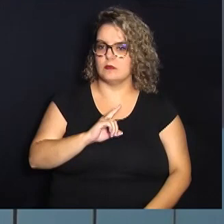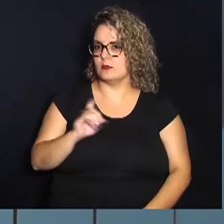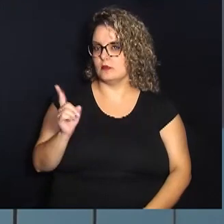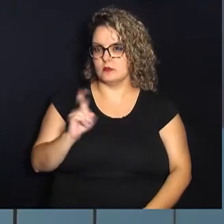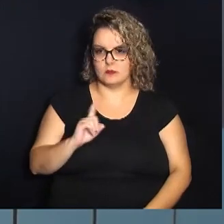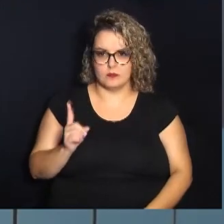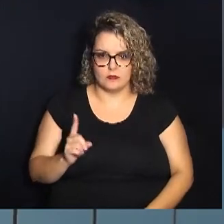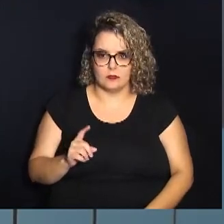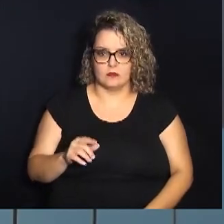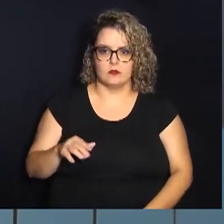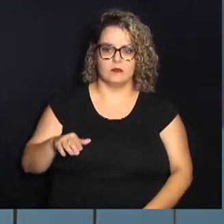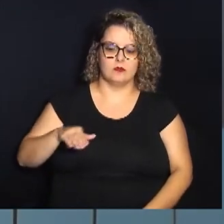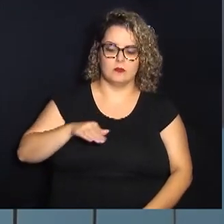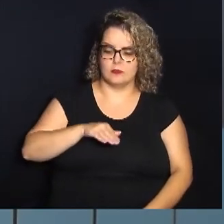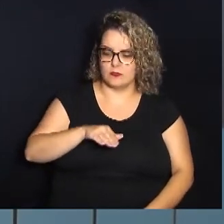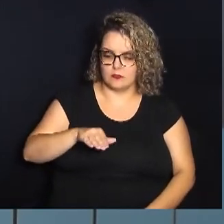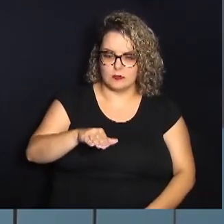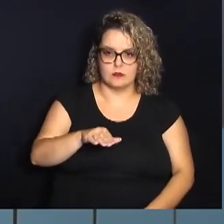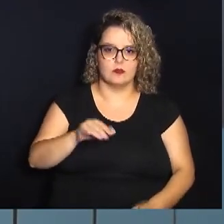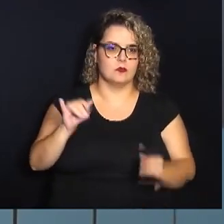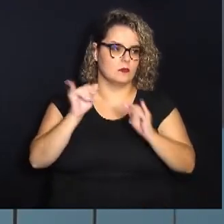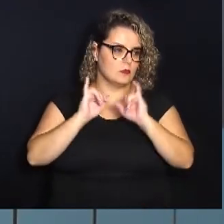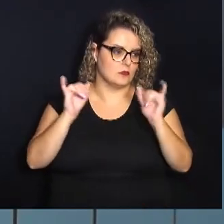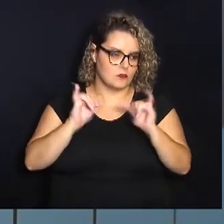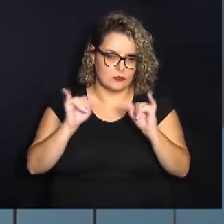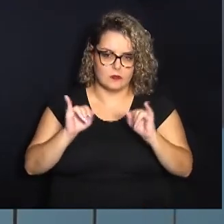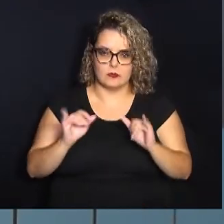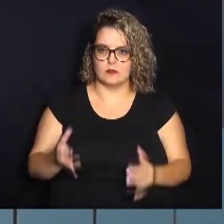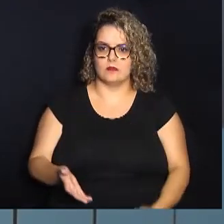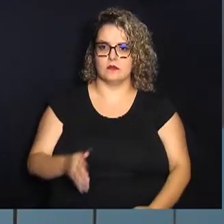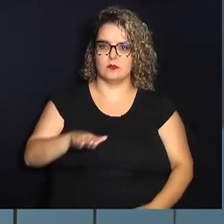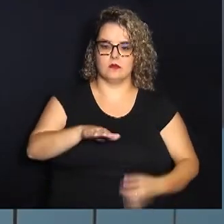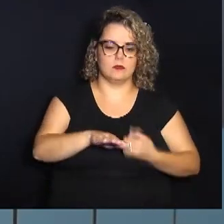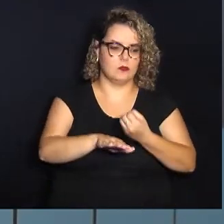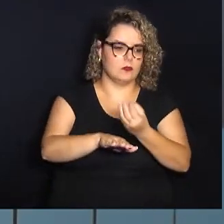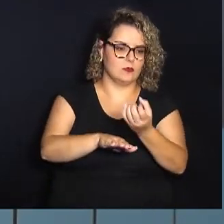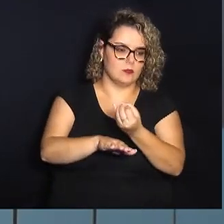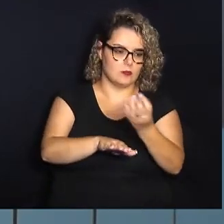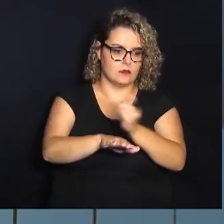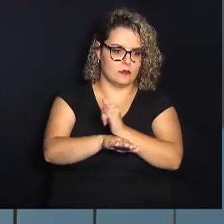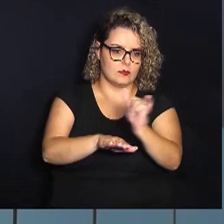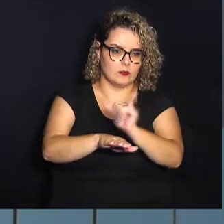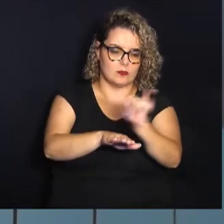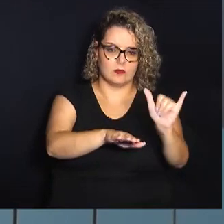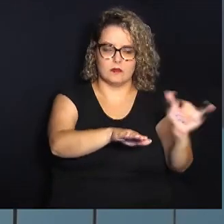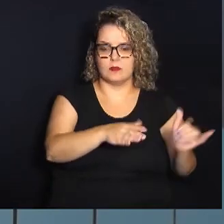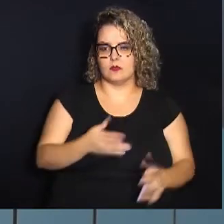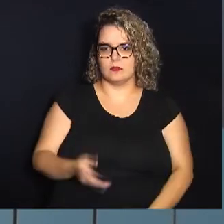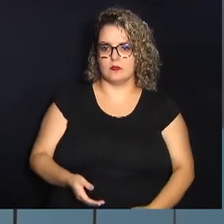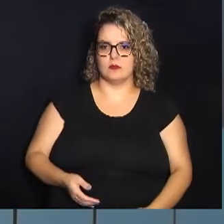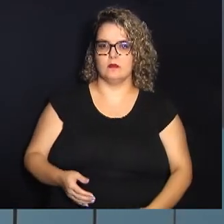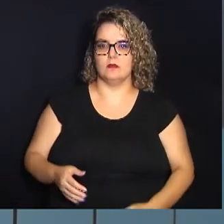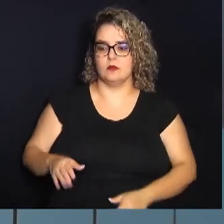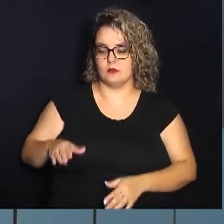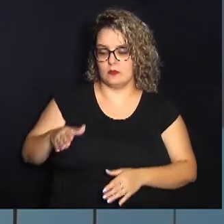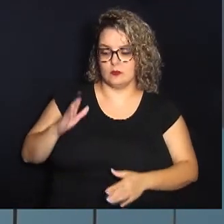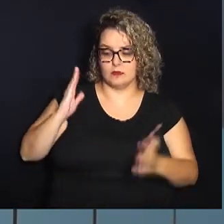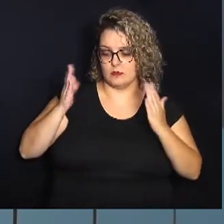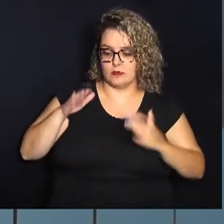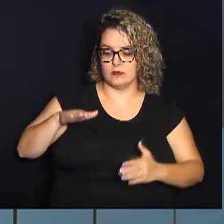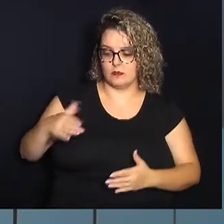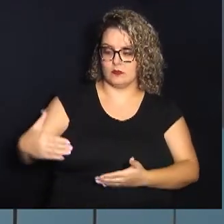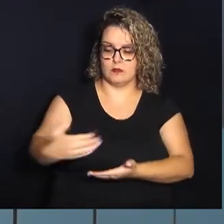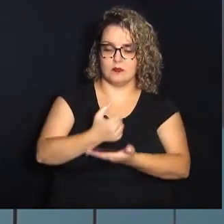perua nas ruas, avisando a população, é passar o catatreco, é passar o fumacê. Eu acho que são